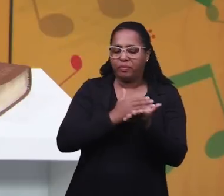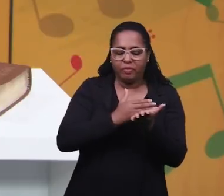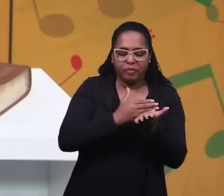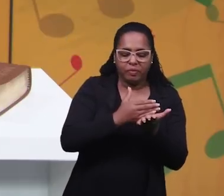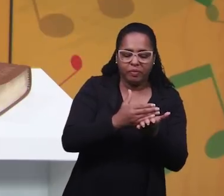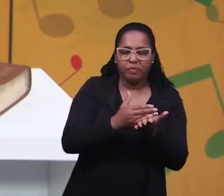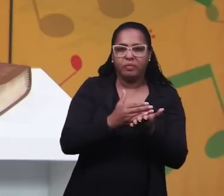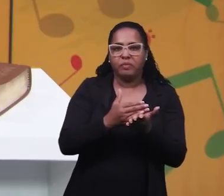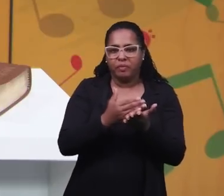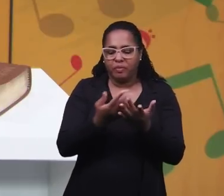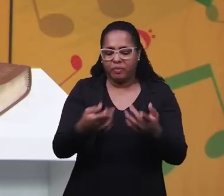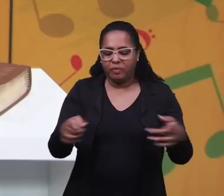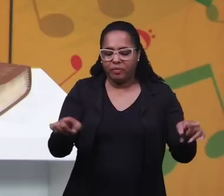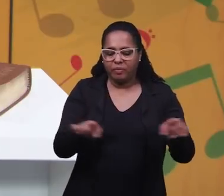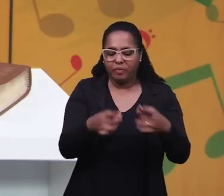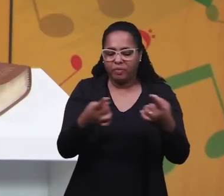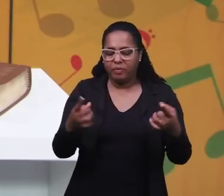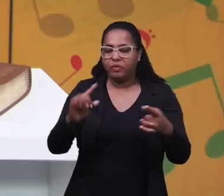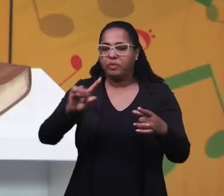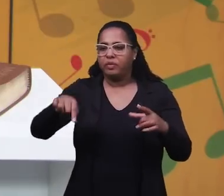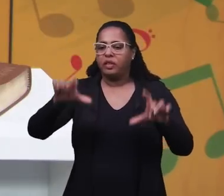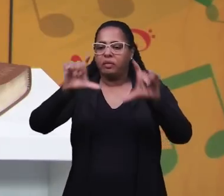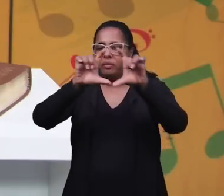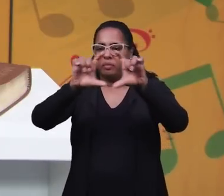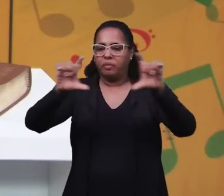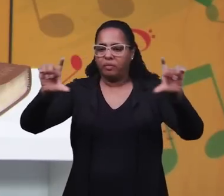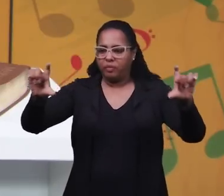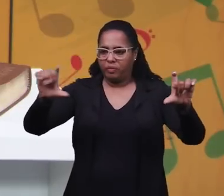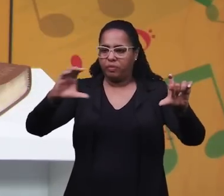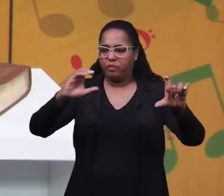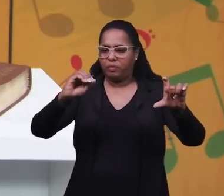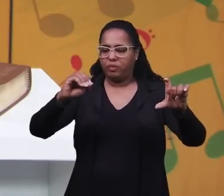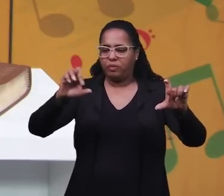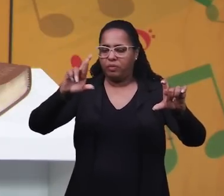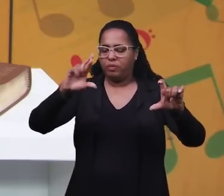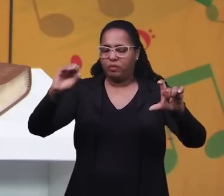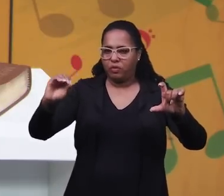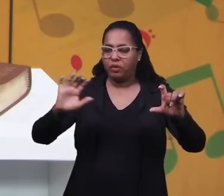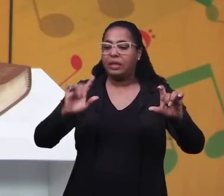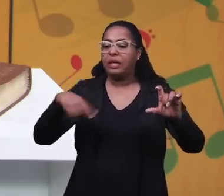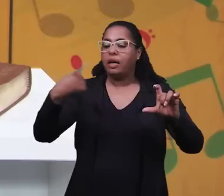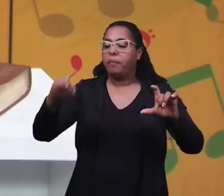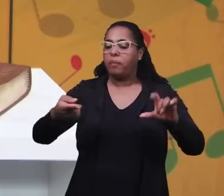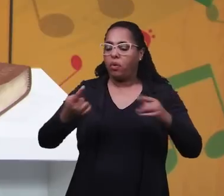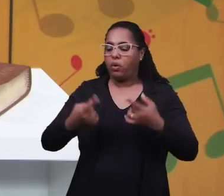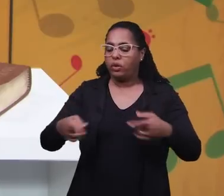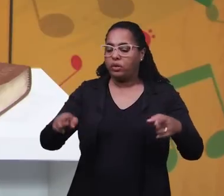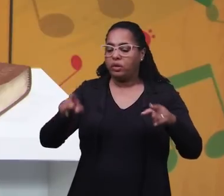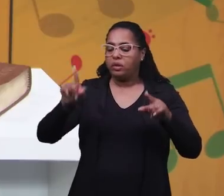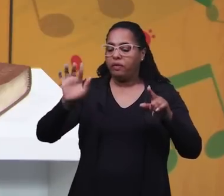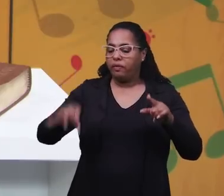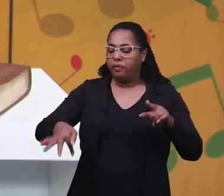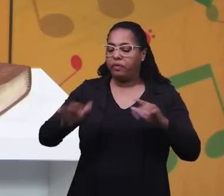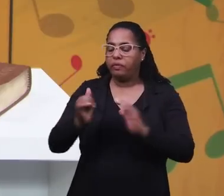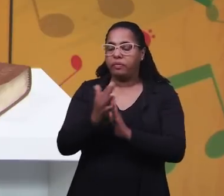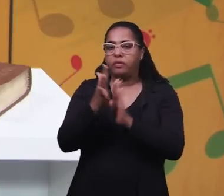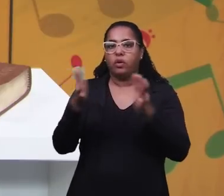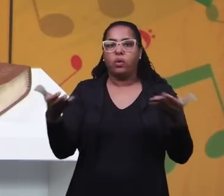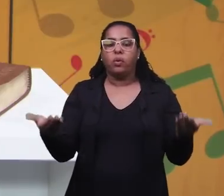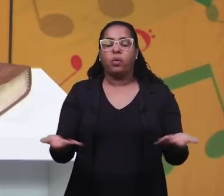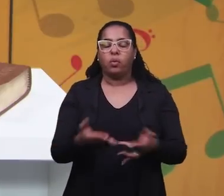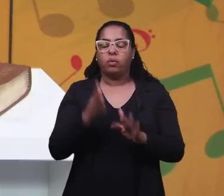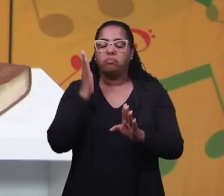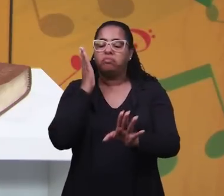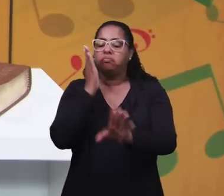introdução, instrumental após o coro e o instrumental finalizando o louvor. Hoje vamos aprender